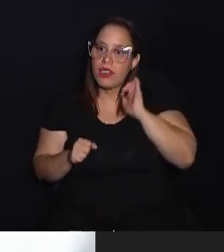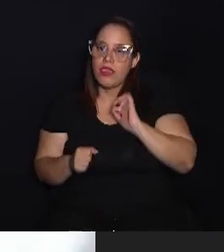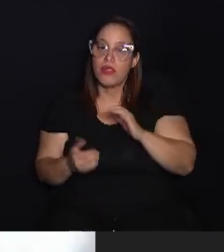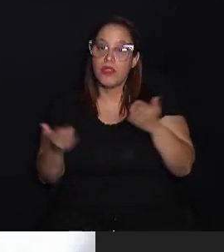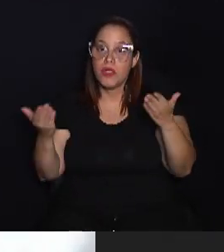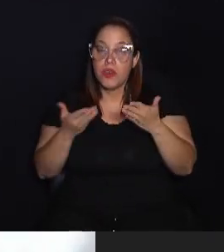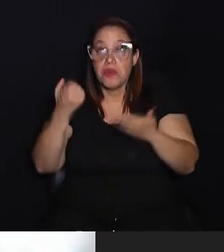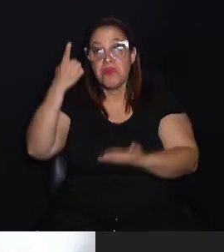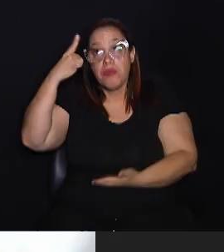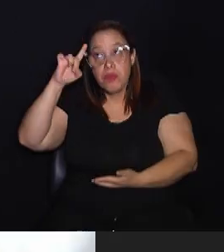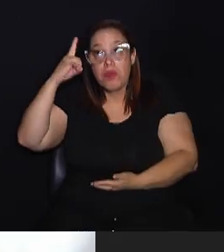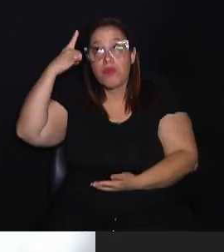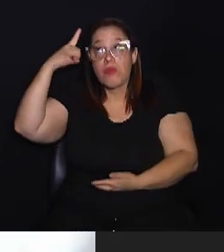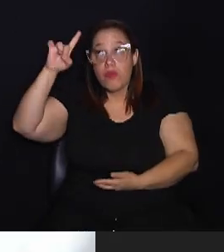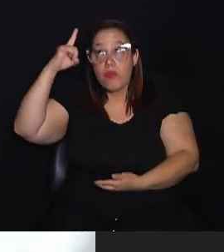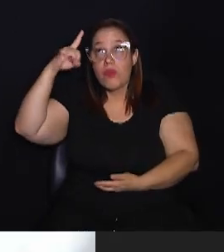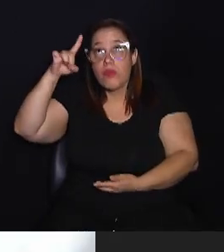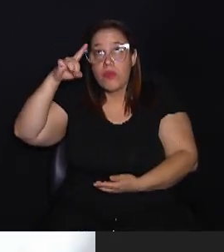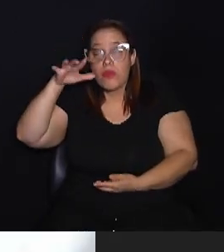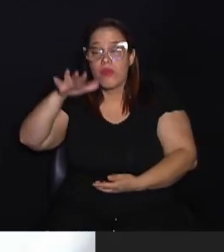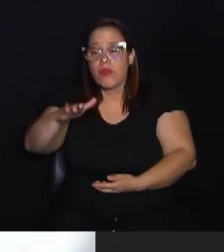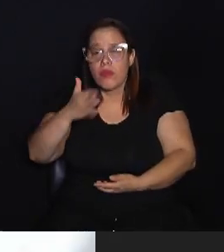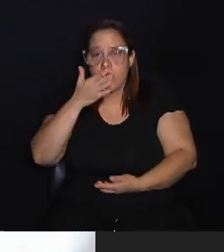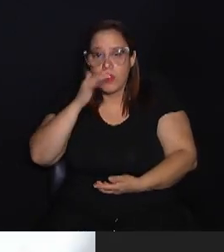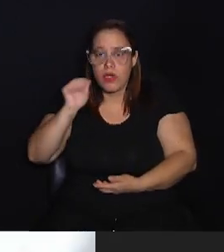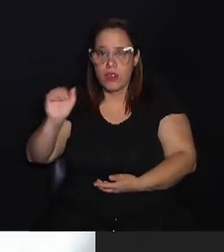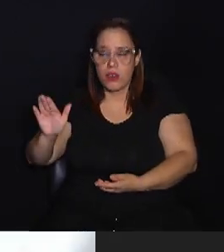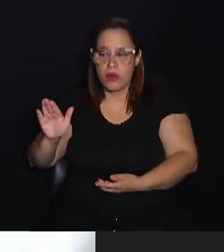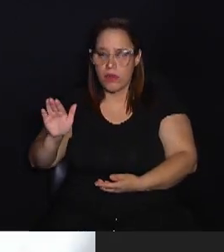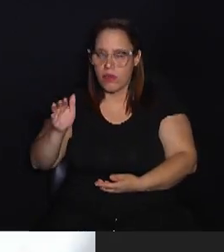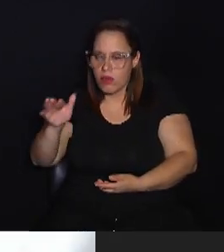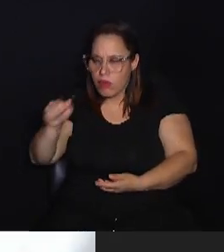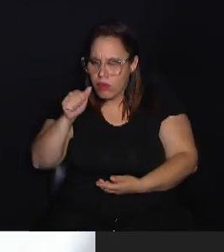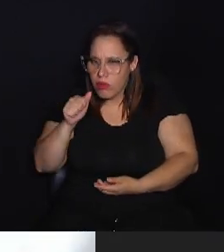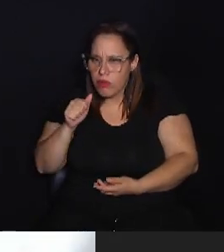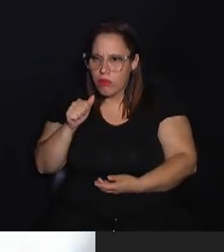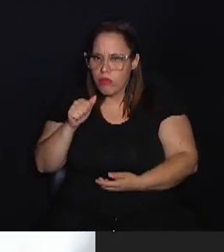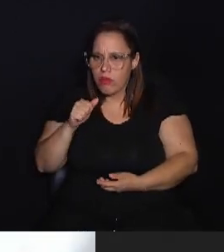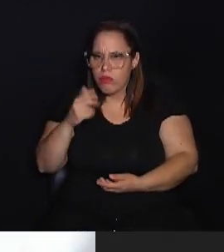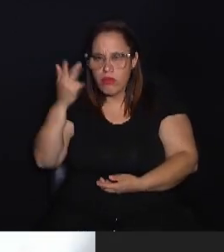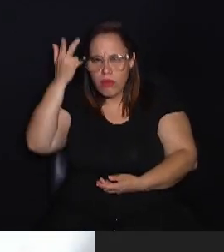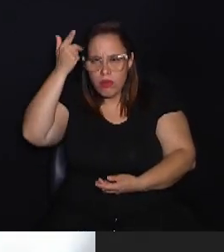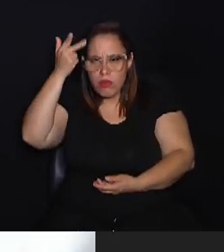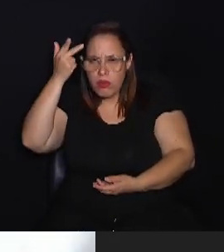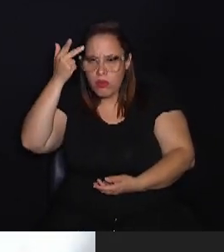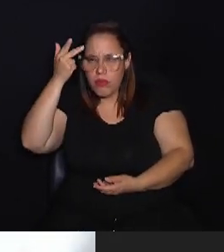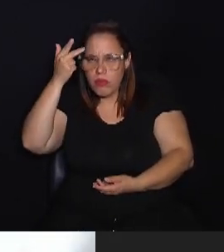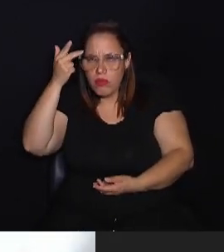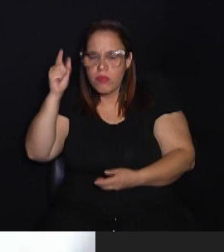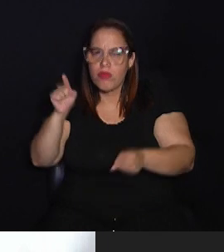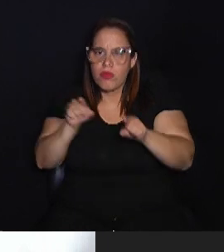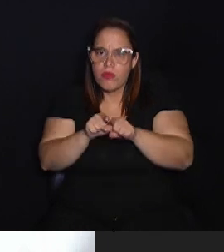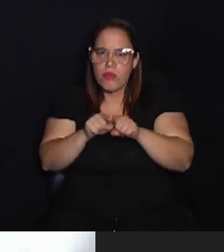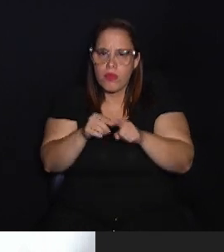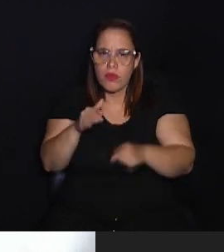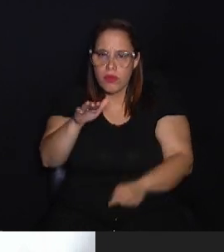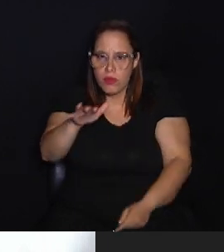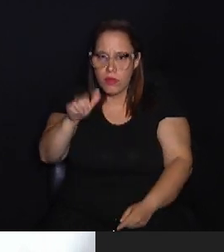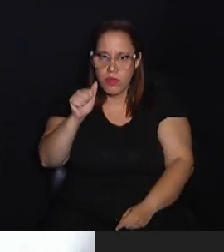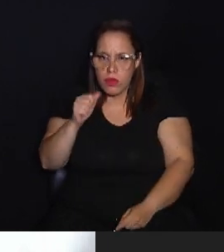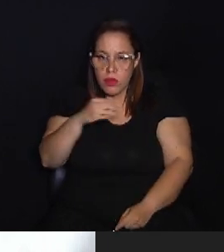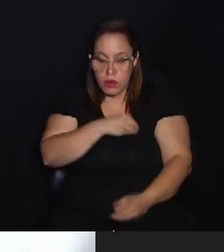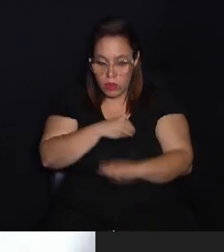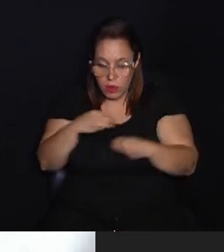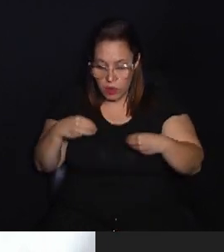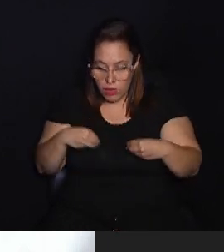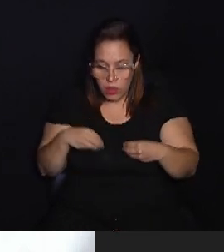Hoje em dia, quando se solicita essa biópsia, o mais comum é também se solicitar um exame